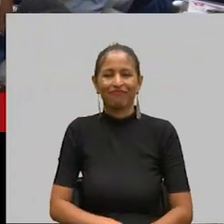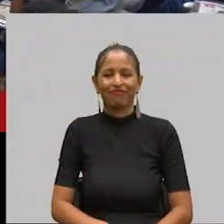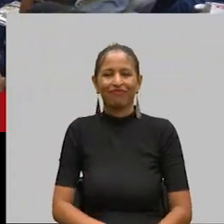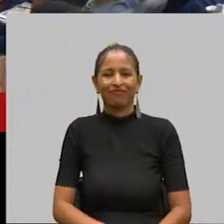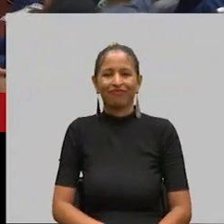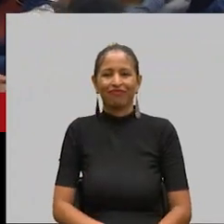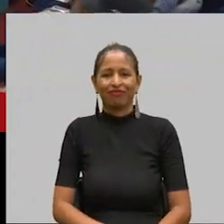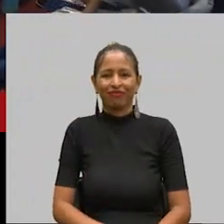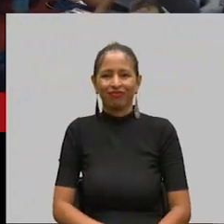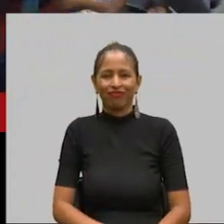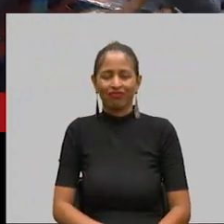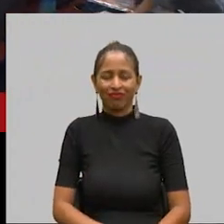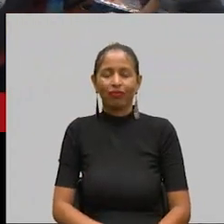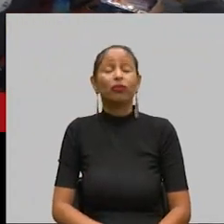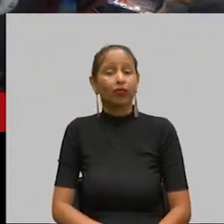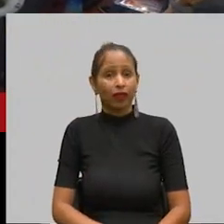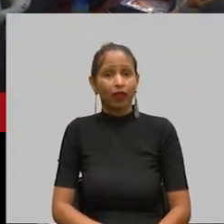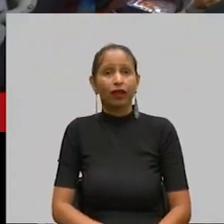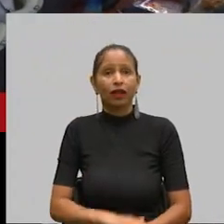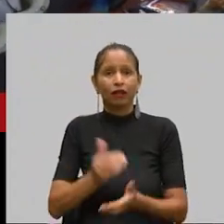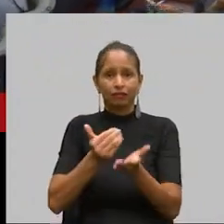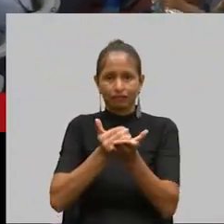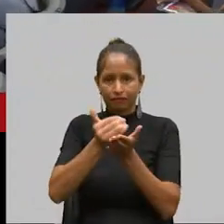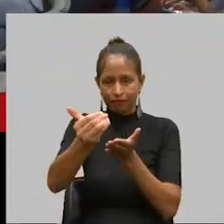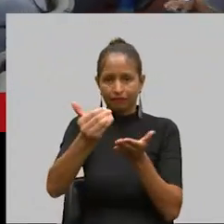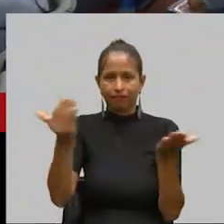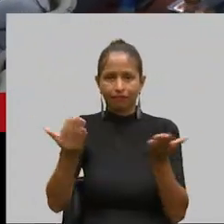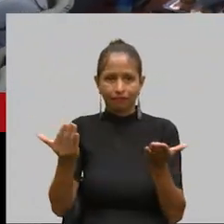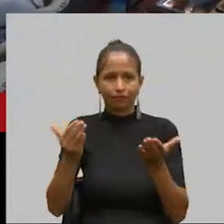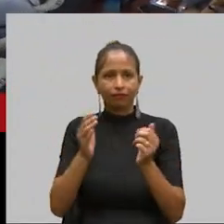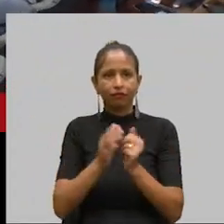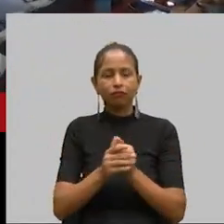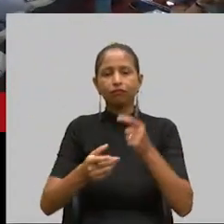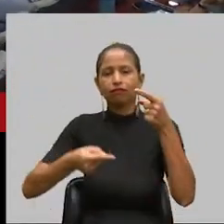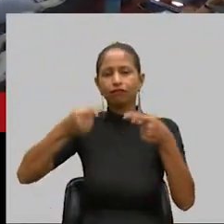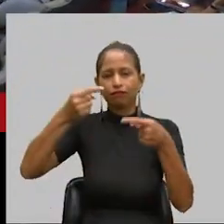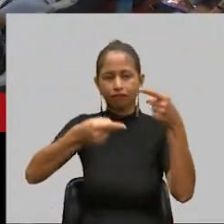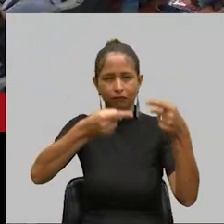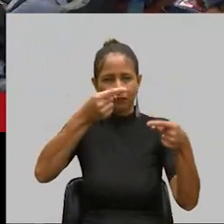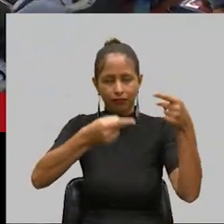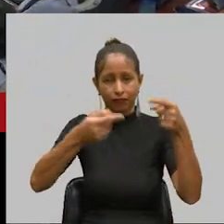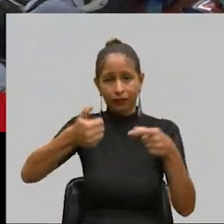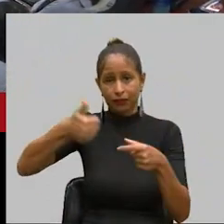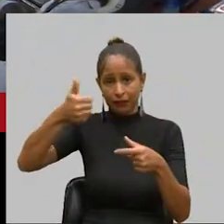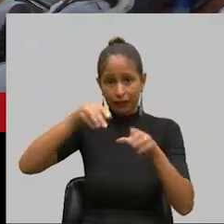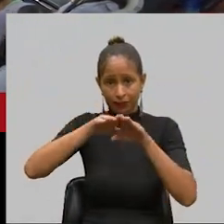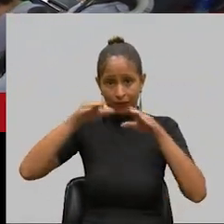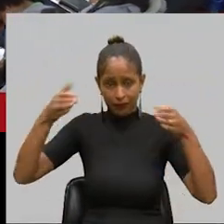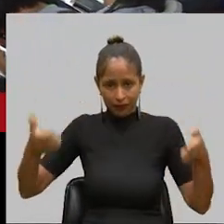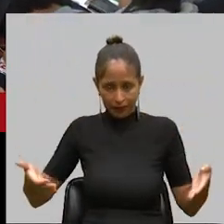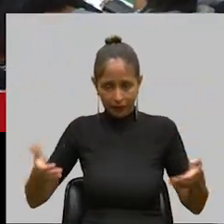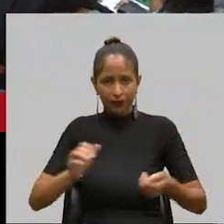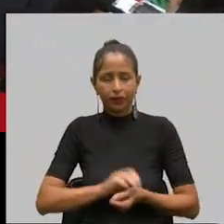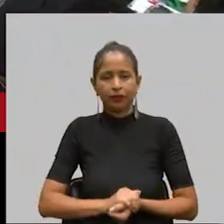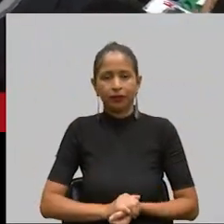Eng muito bem nós vamos iniciar nesse momento a fase de debates referentes à primeira mesa de trabalho Nós lembramos que nesse